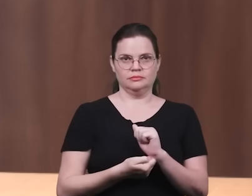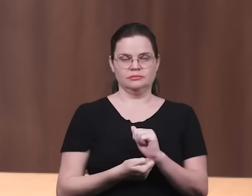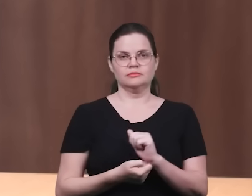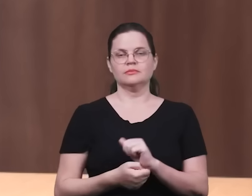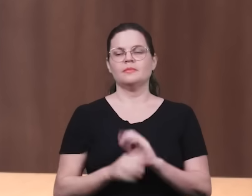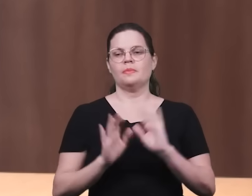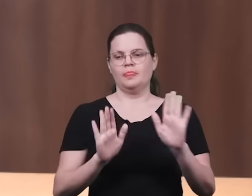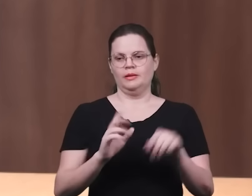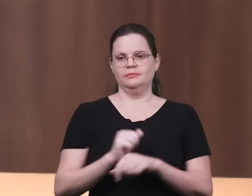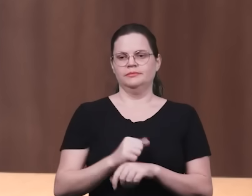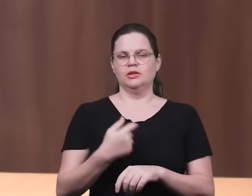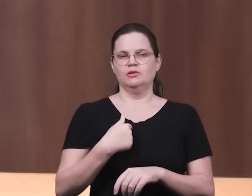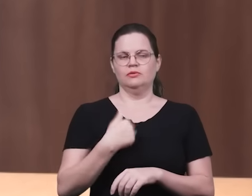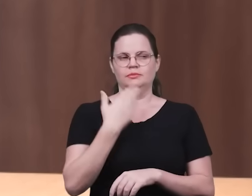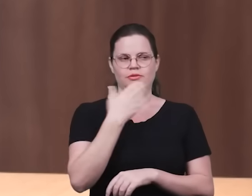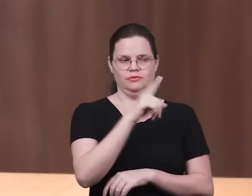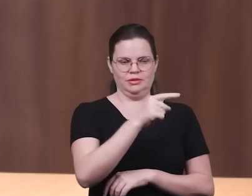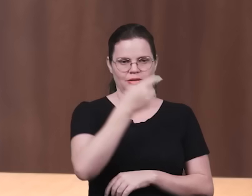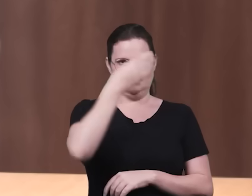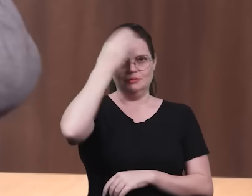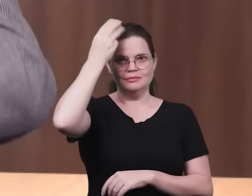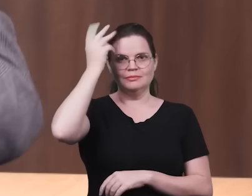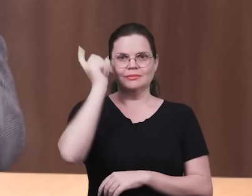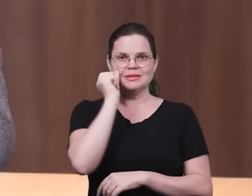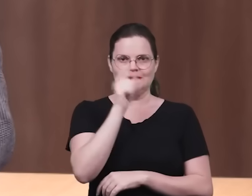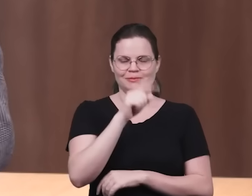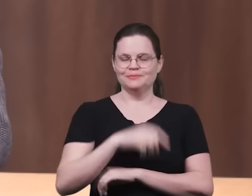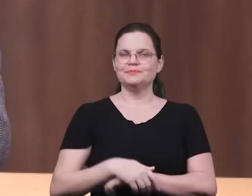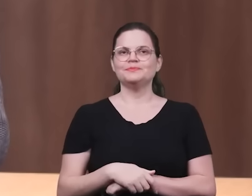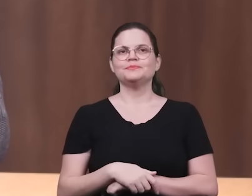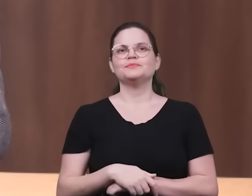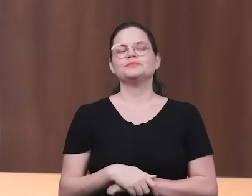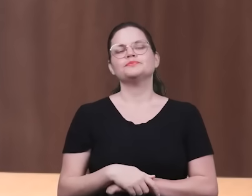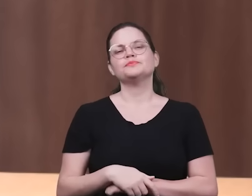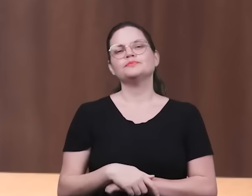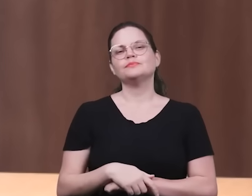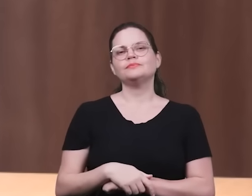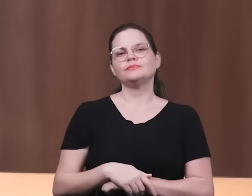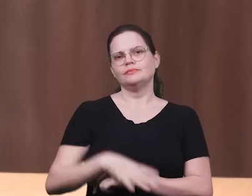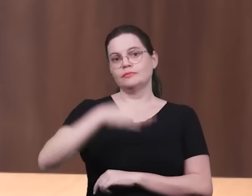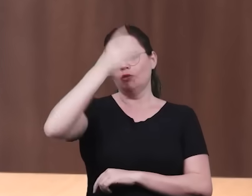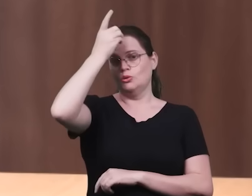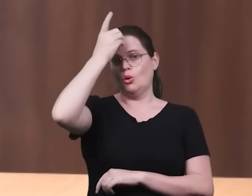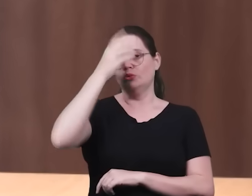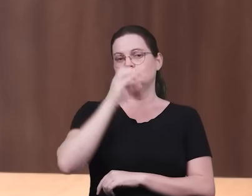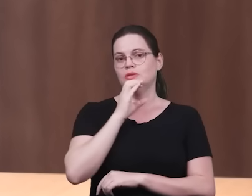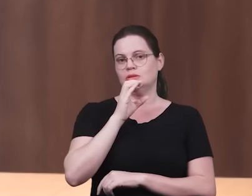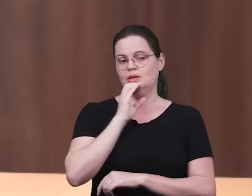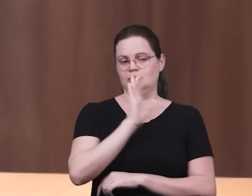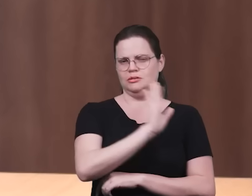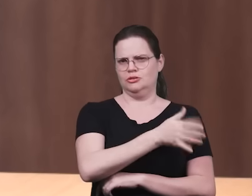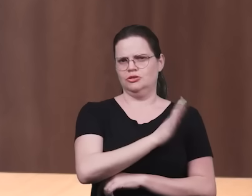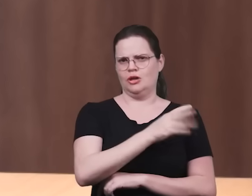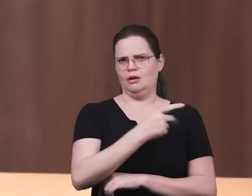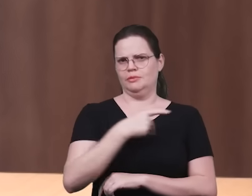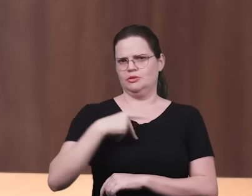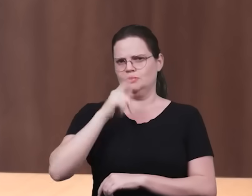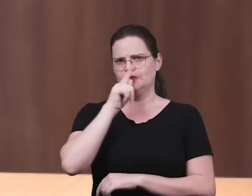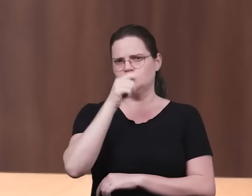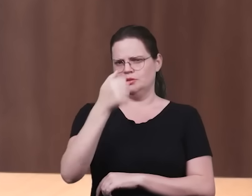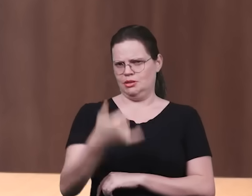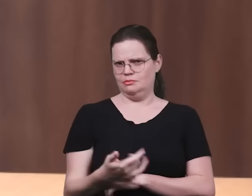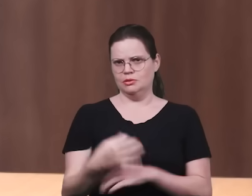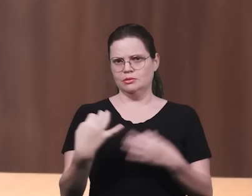oculto. Marcelo, eu vou entrar com você aqui agora. Então, o dom de ciências, é como o Gilson colocou